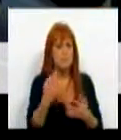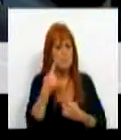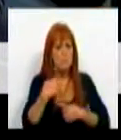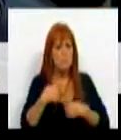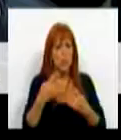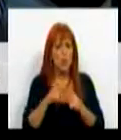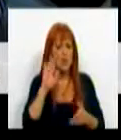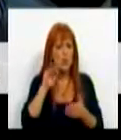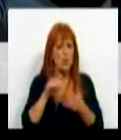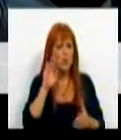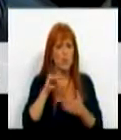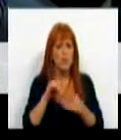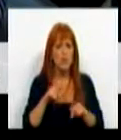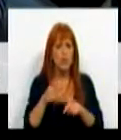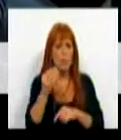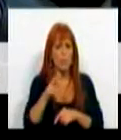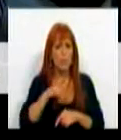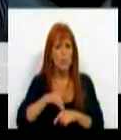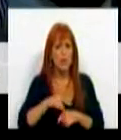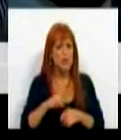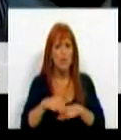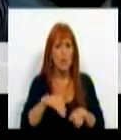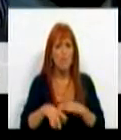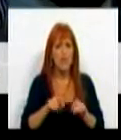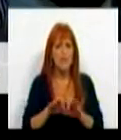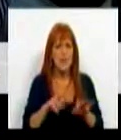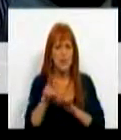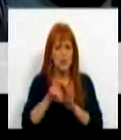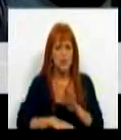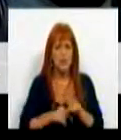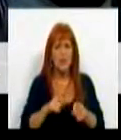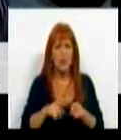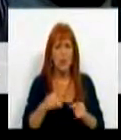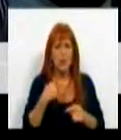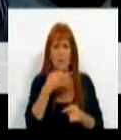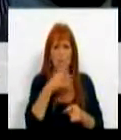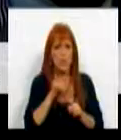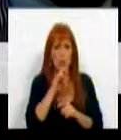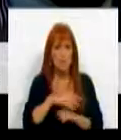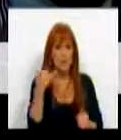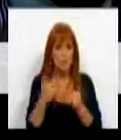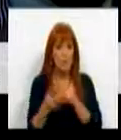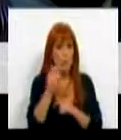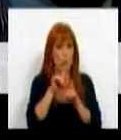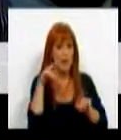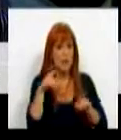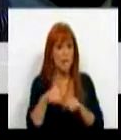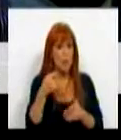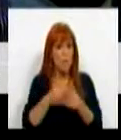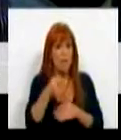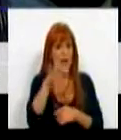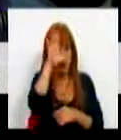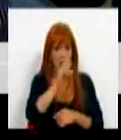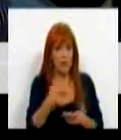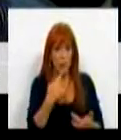evidenciam-se as conclusões de que o Banco de Portugal não são as mesmas do relatório, em concreto no que se refere ao alerta de risco do BANIF não pagar ao